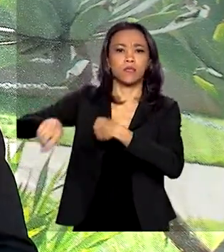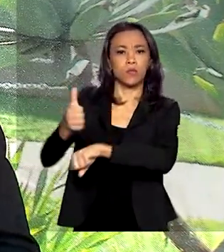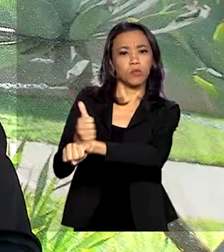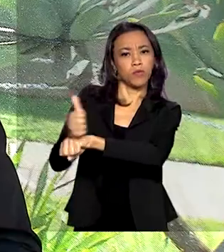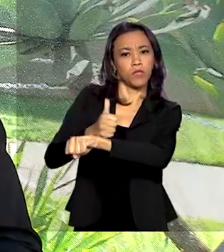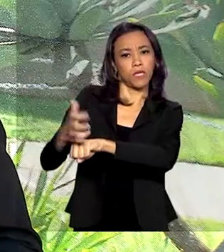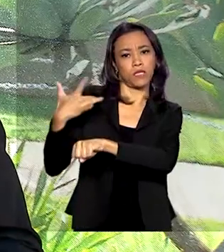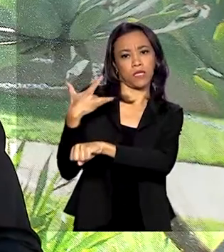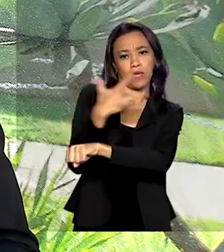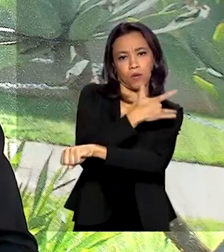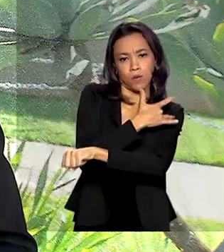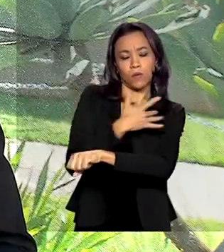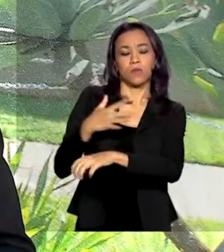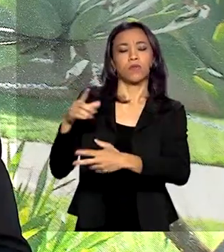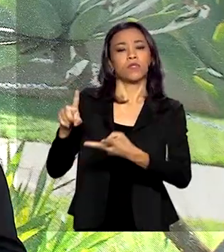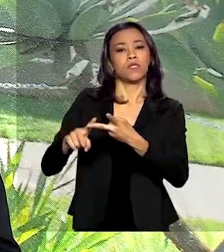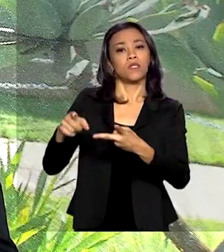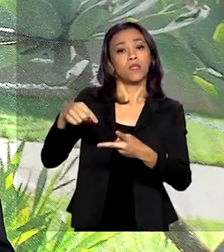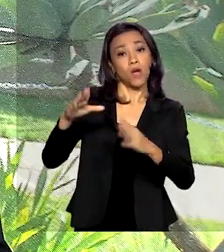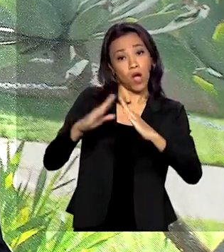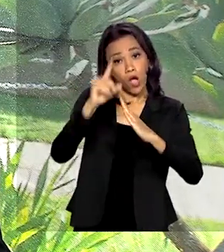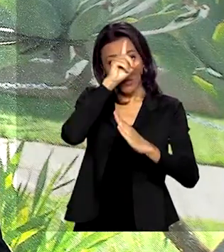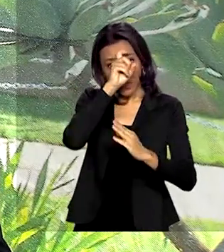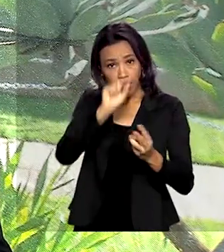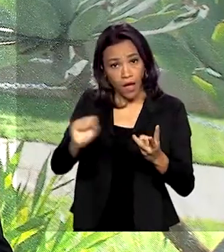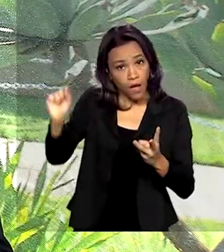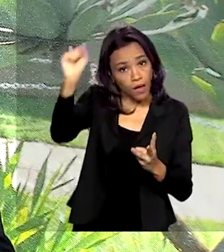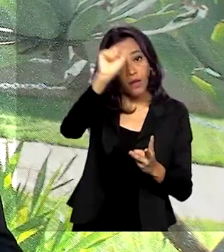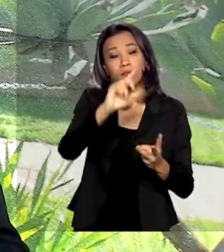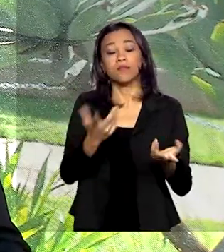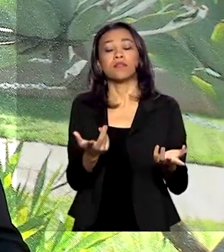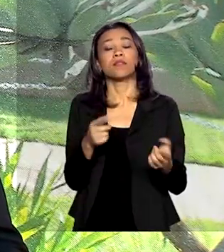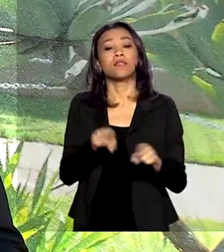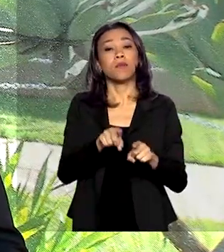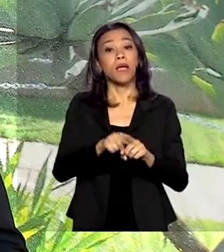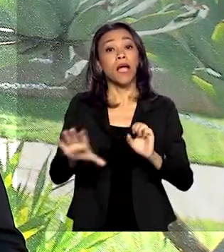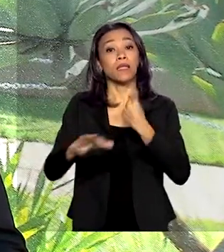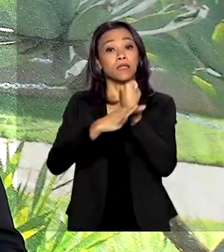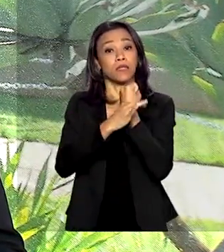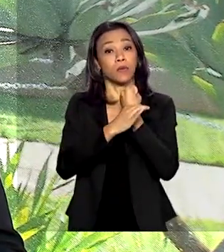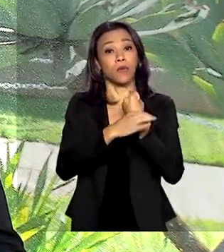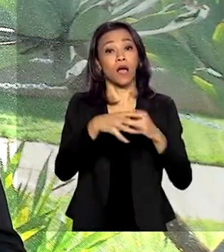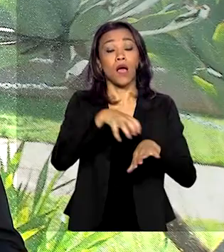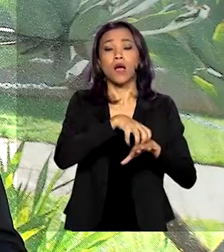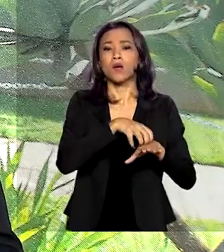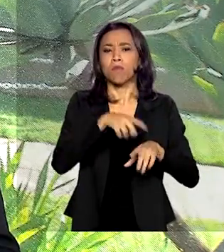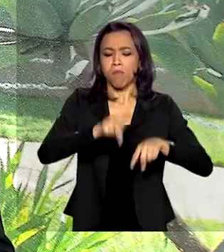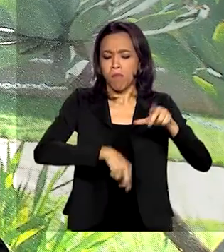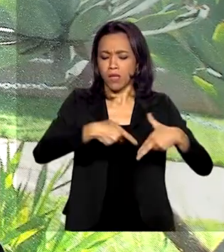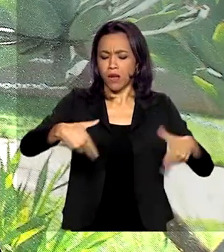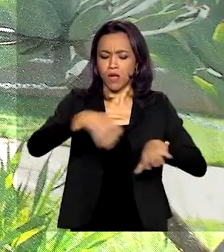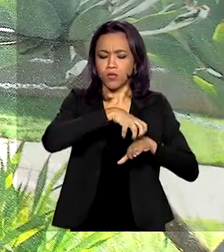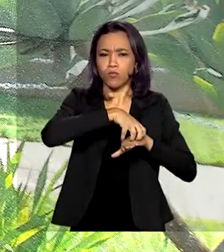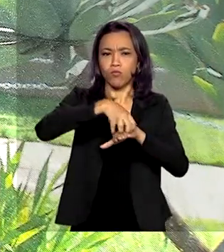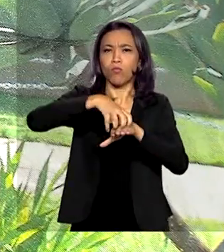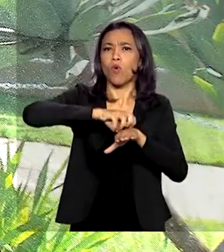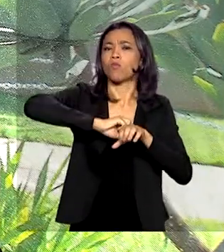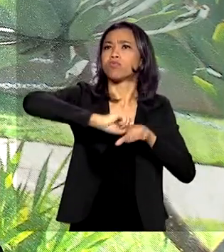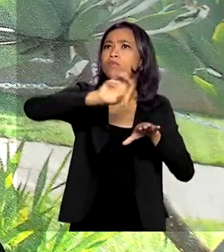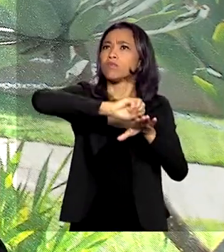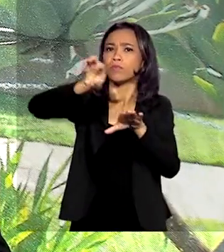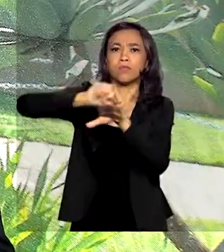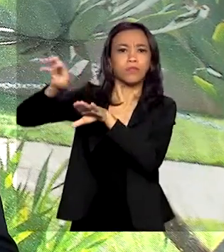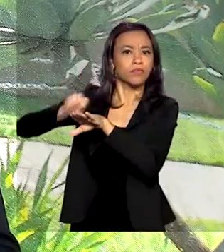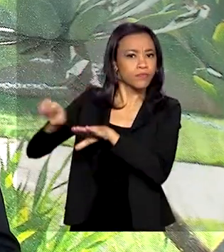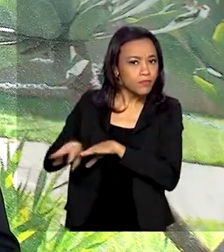também de hospitais e UPAs. E ainda garantir a distribuição de insumos médicos e farmacêuticos, controle sanitário e